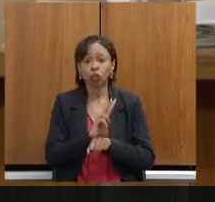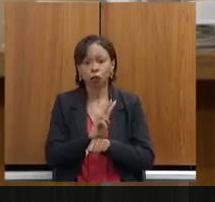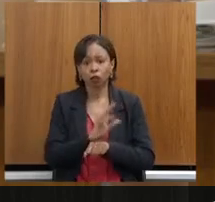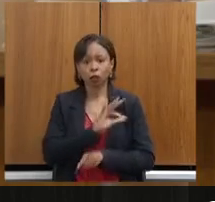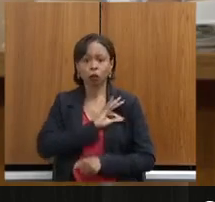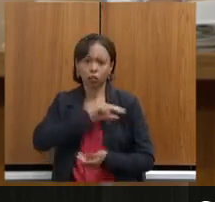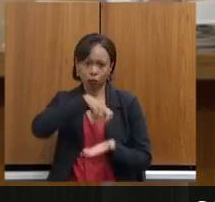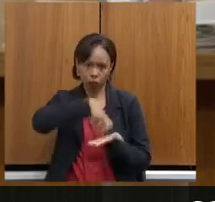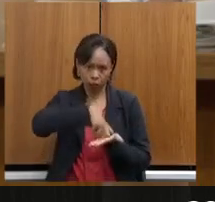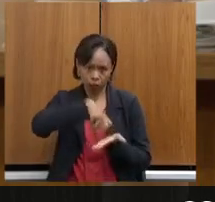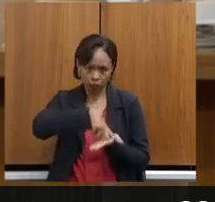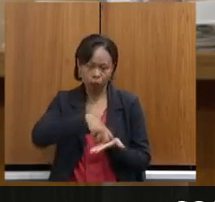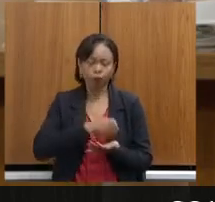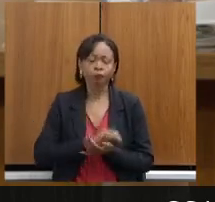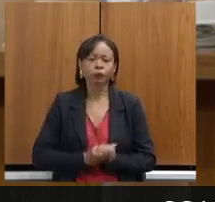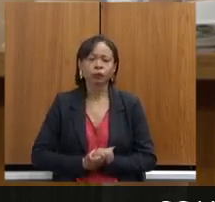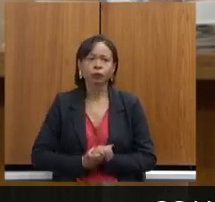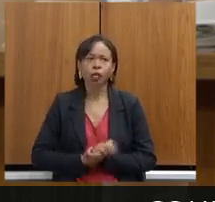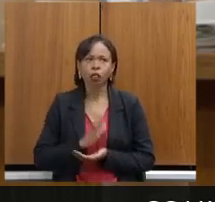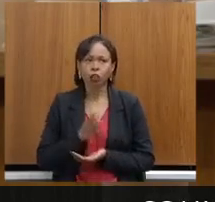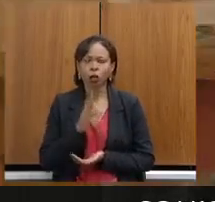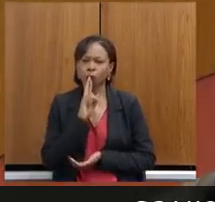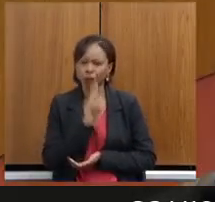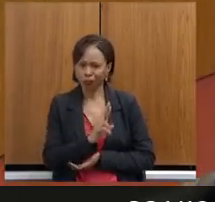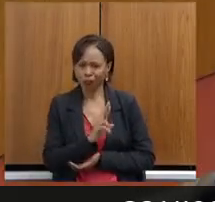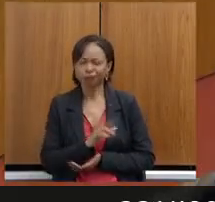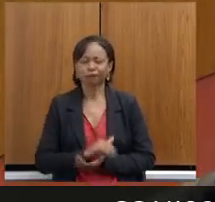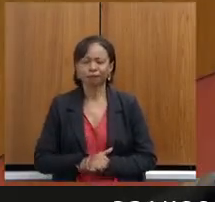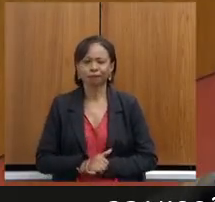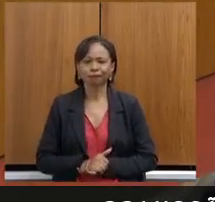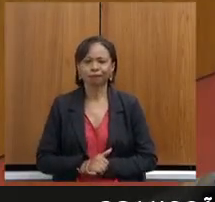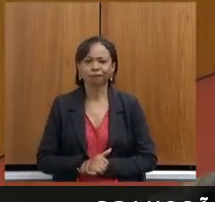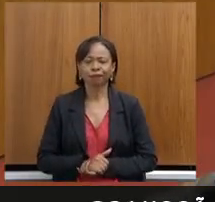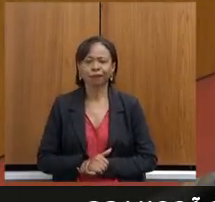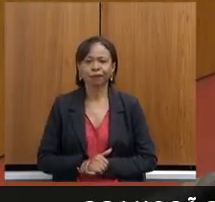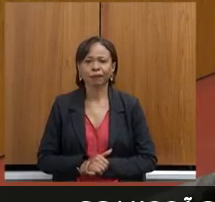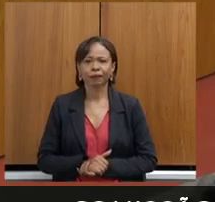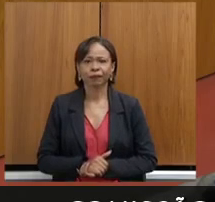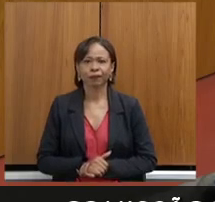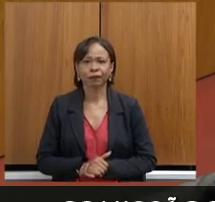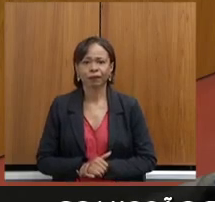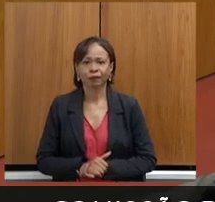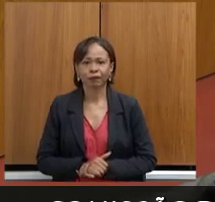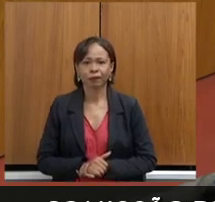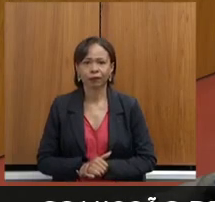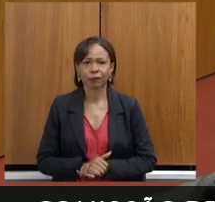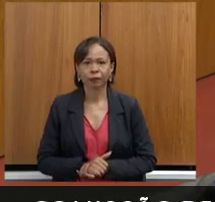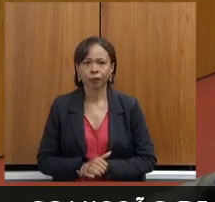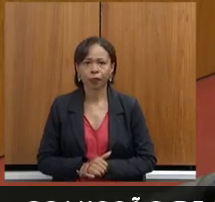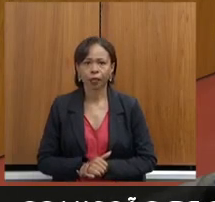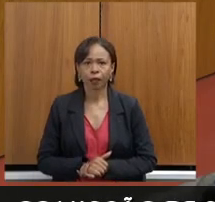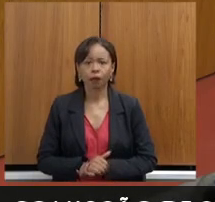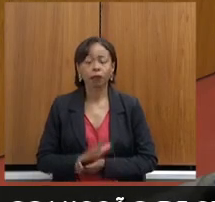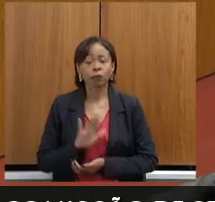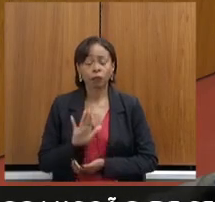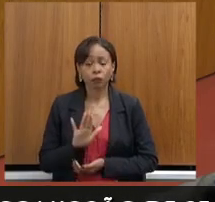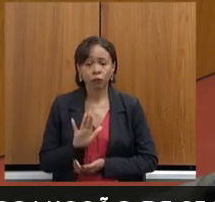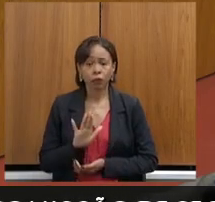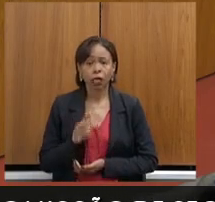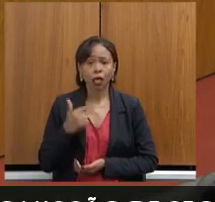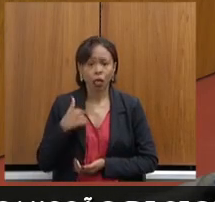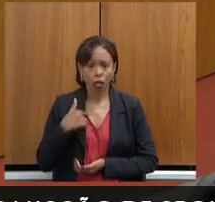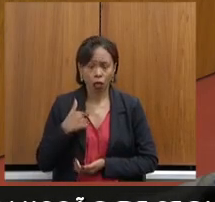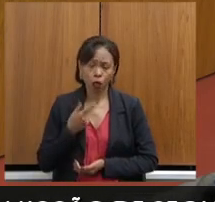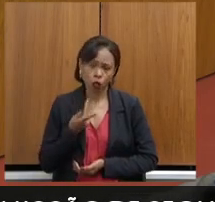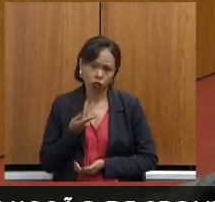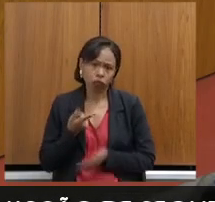é bom eu acho que responde as perguntas ok Doutor Joaquim tá usando teria é na verdade eu